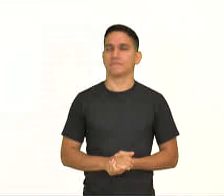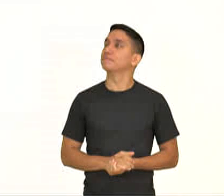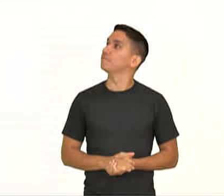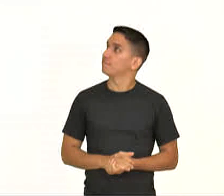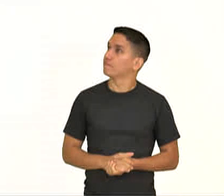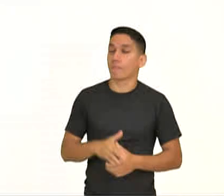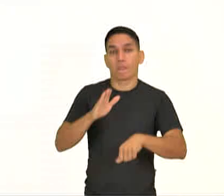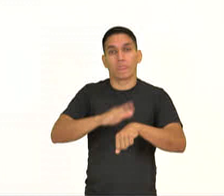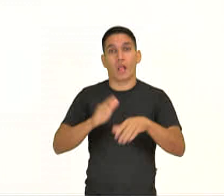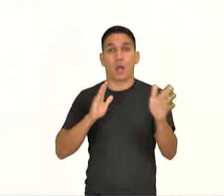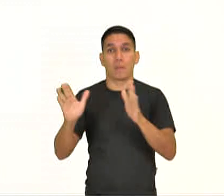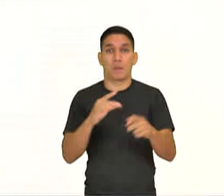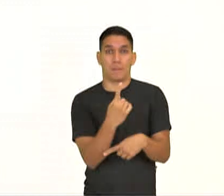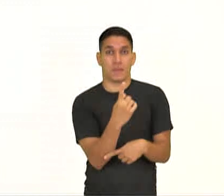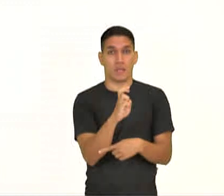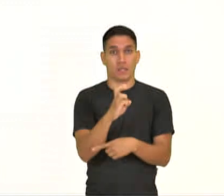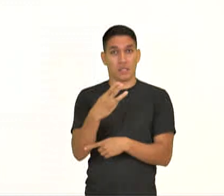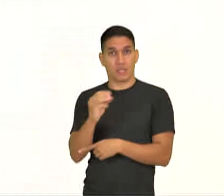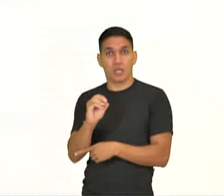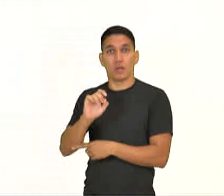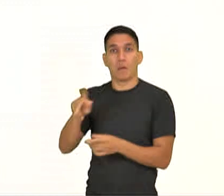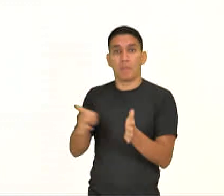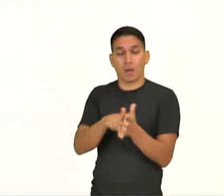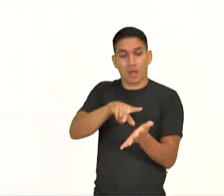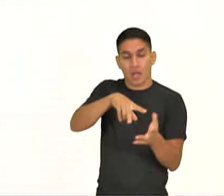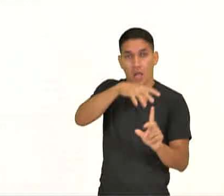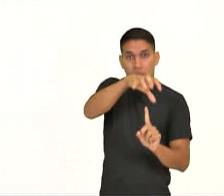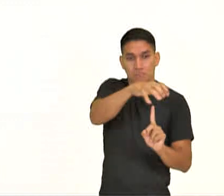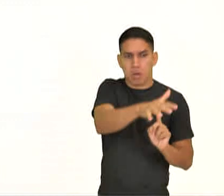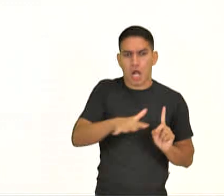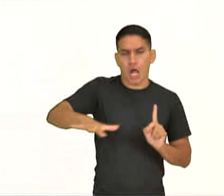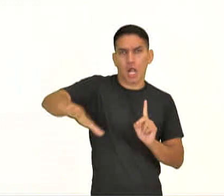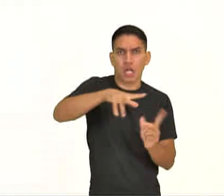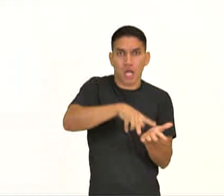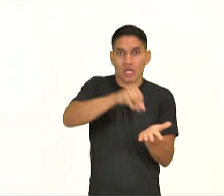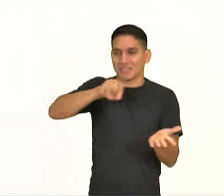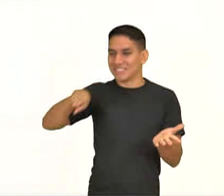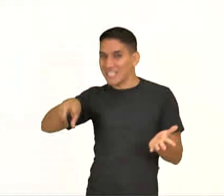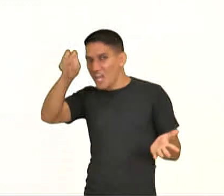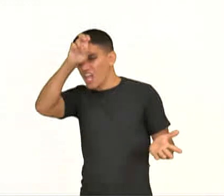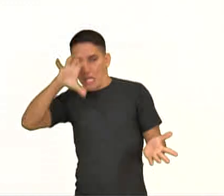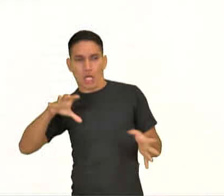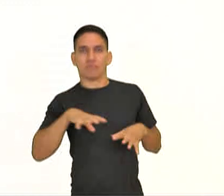Por volta de 1530, o reino de Kush foi conquistado pelo Egito.